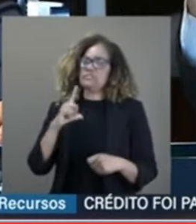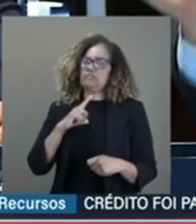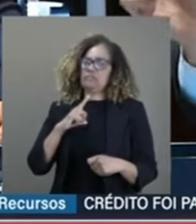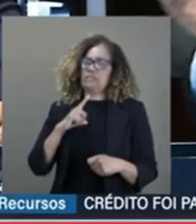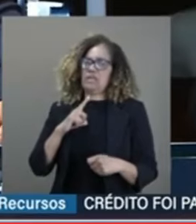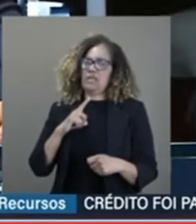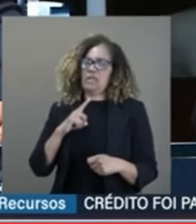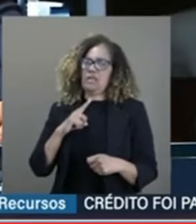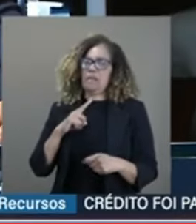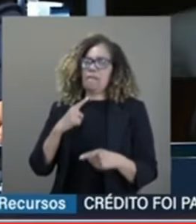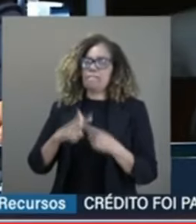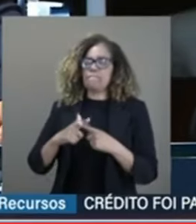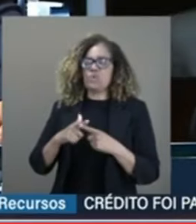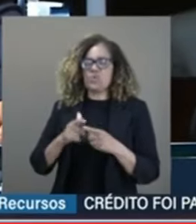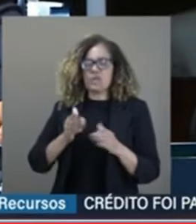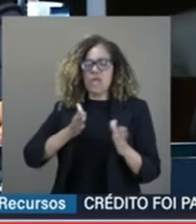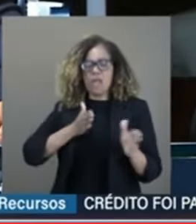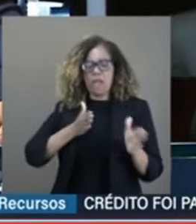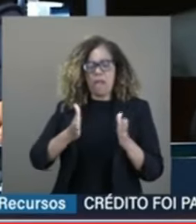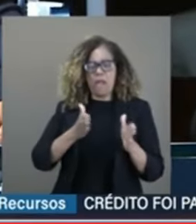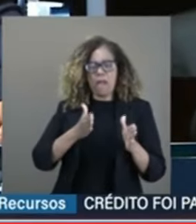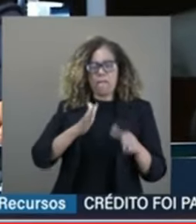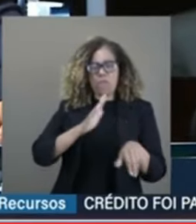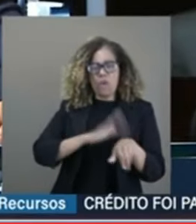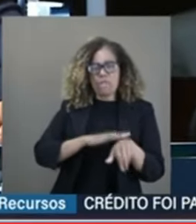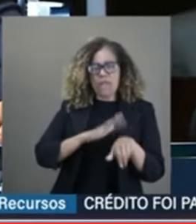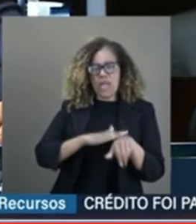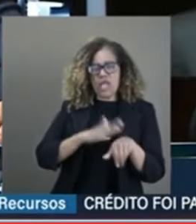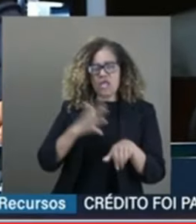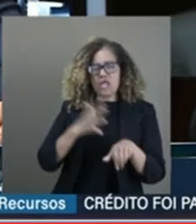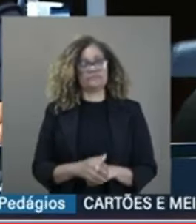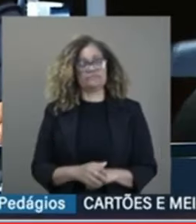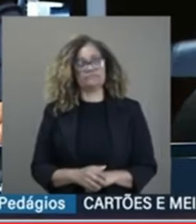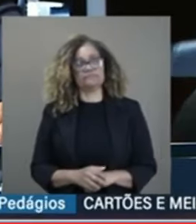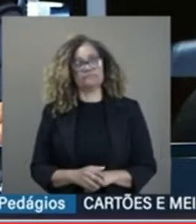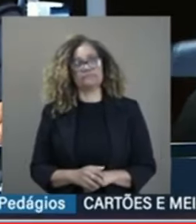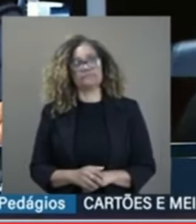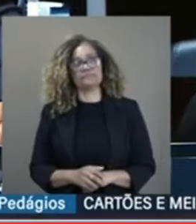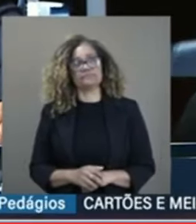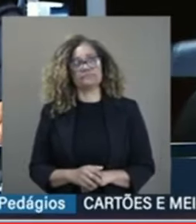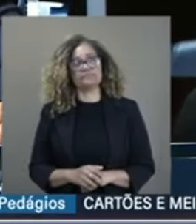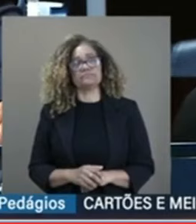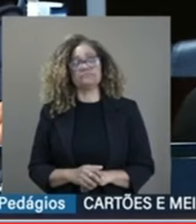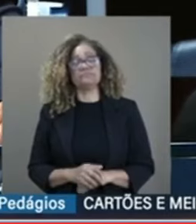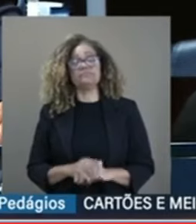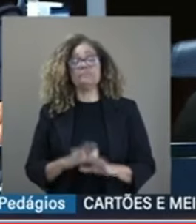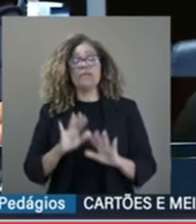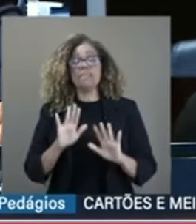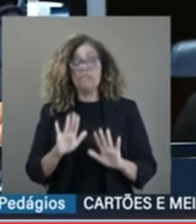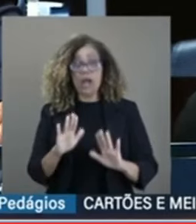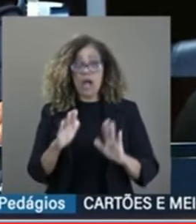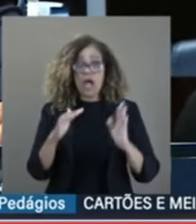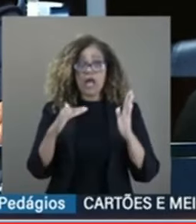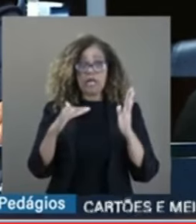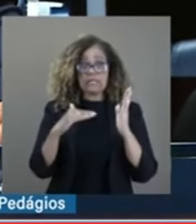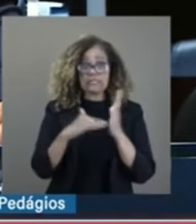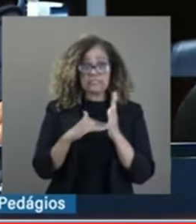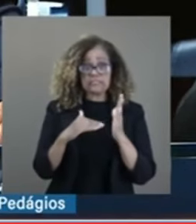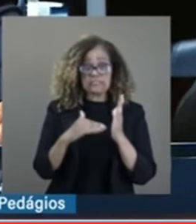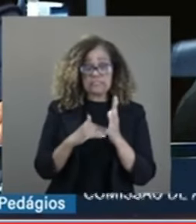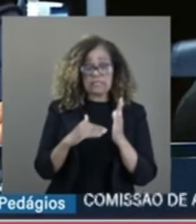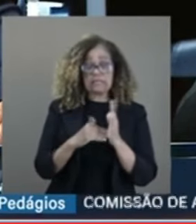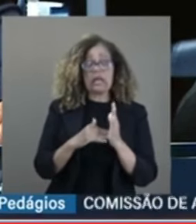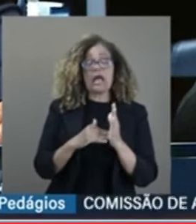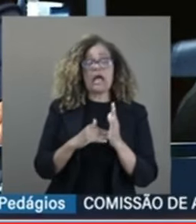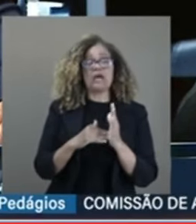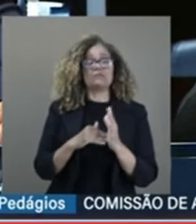líderes, então que Lira, por enquanto, também acha que não está na hora dele se meter nesse assunto. Pode ser que isso mude também de acordo com o andar do dia de